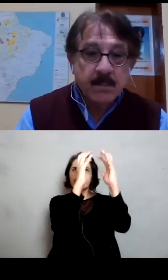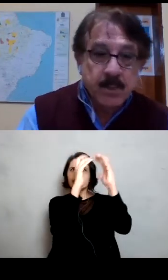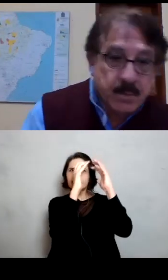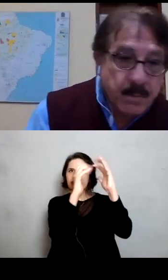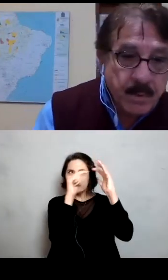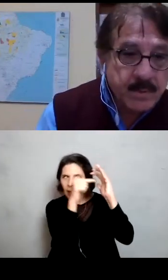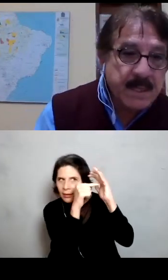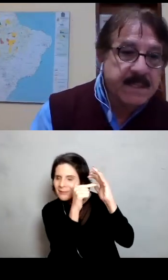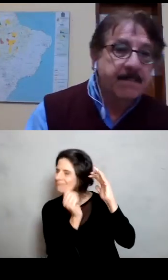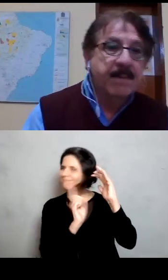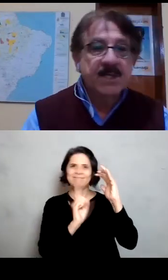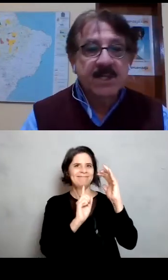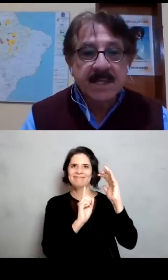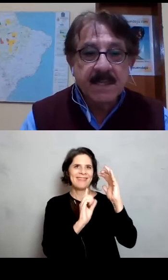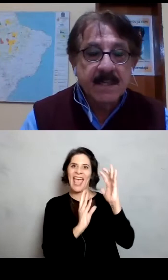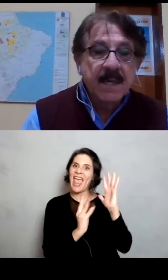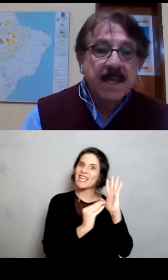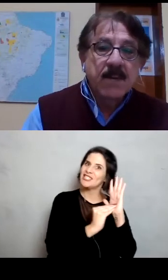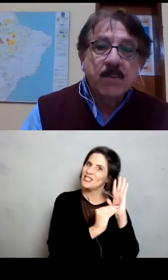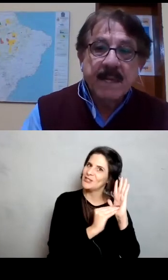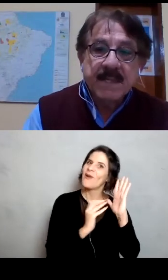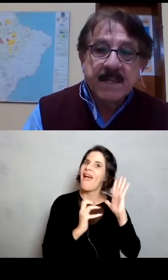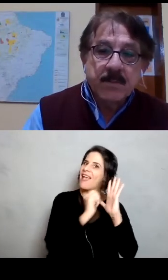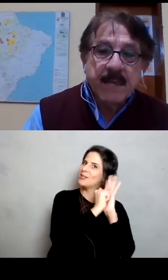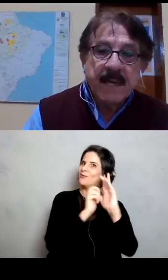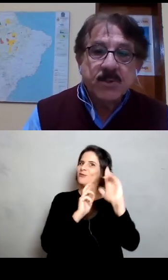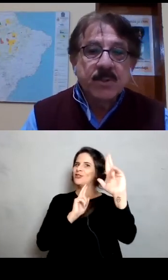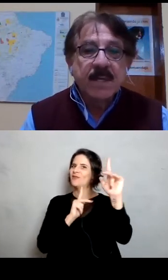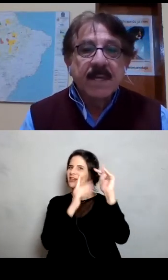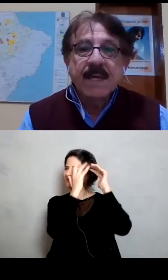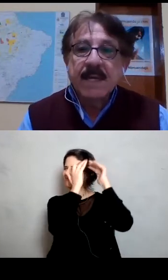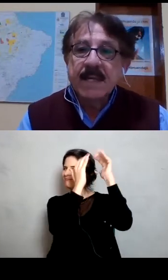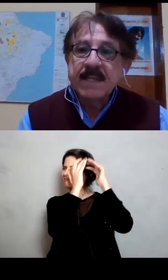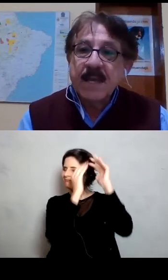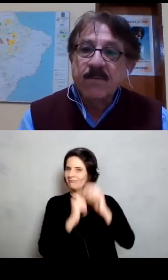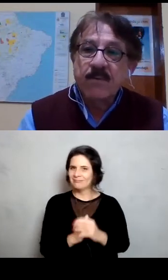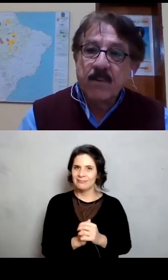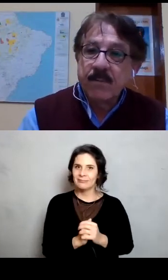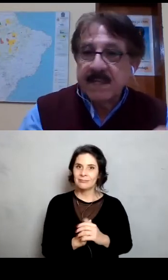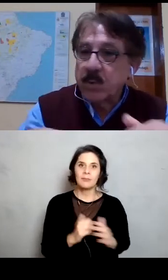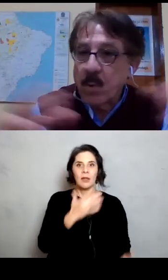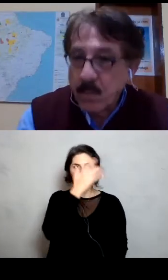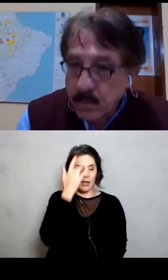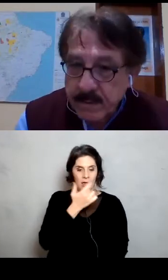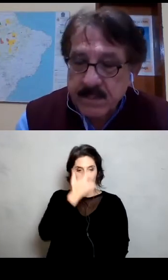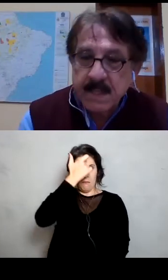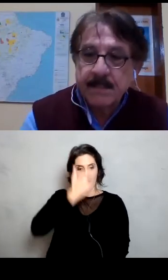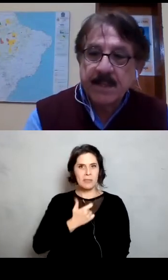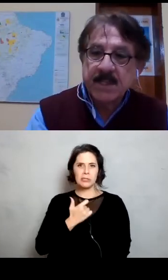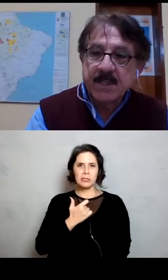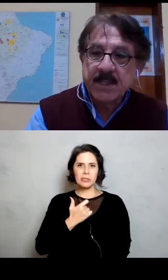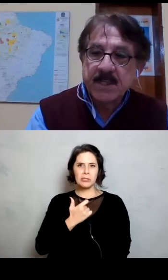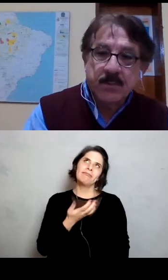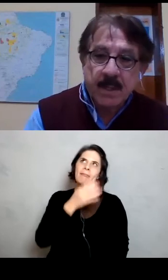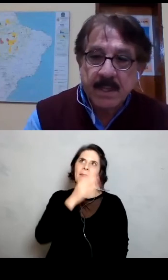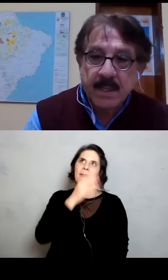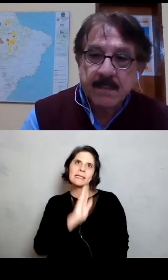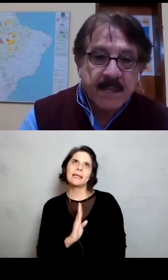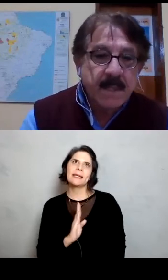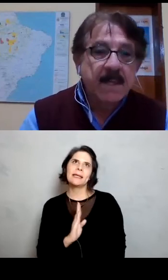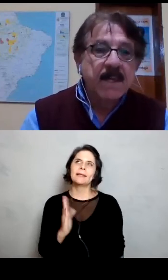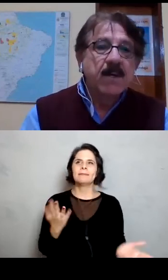ela é a língua com seus documentos, sua documentação. Não tem a ver com o que vai na cabeça do falante. A cabeça do falante é